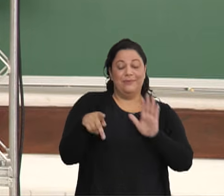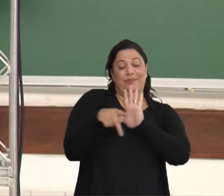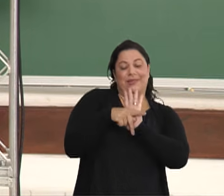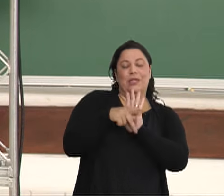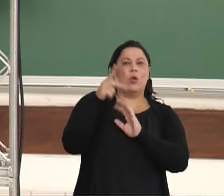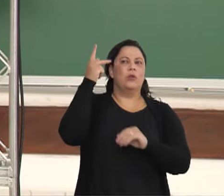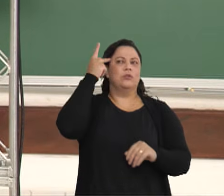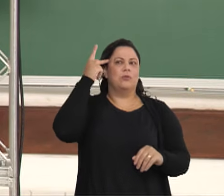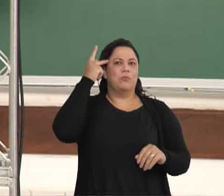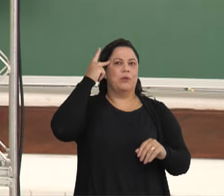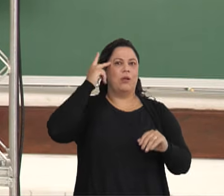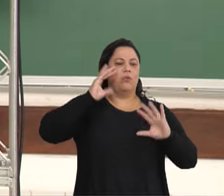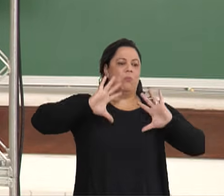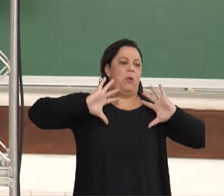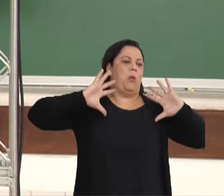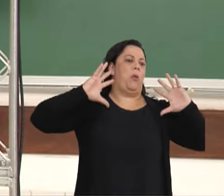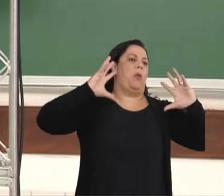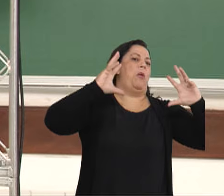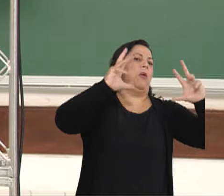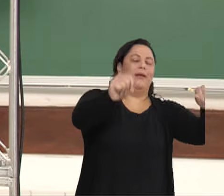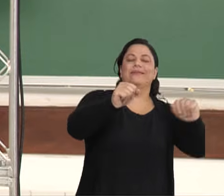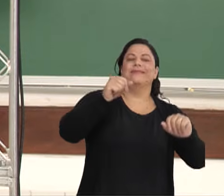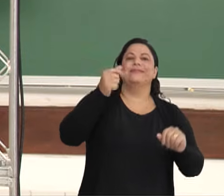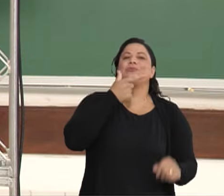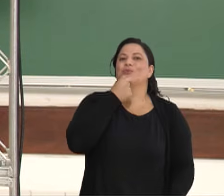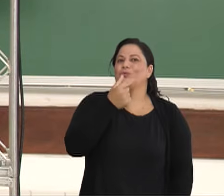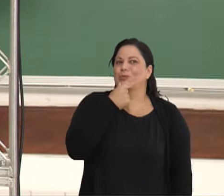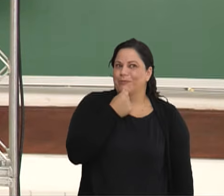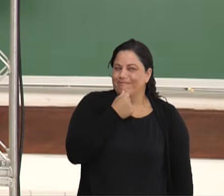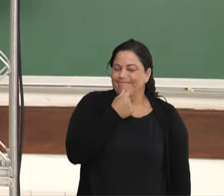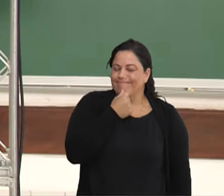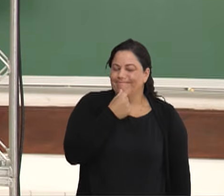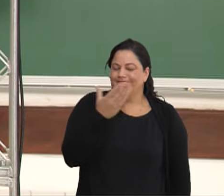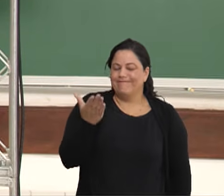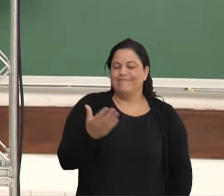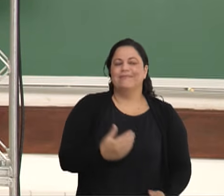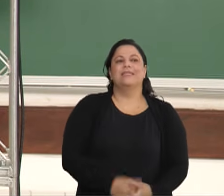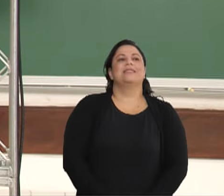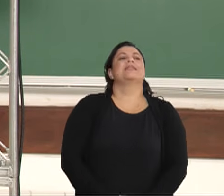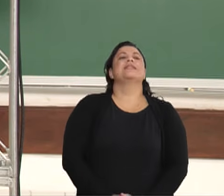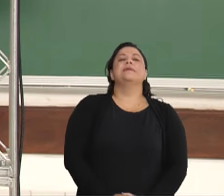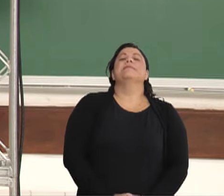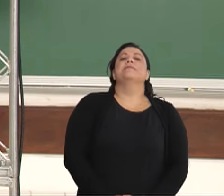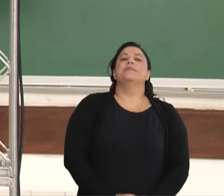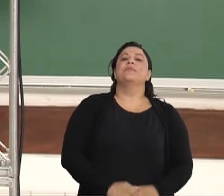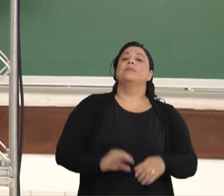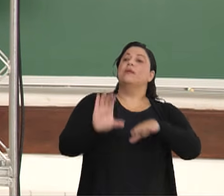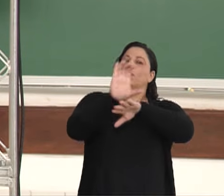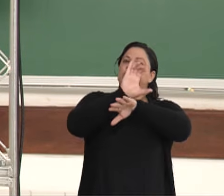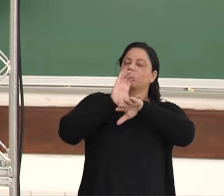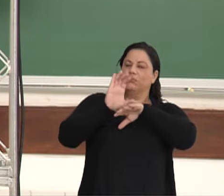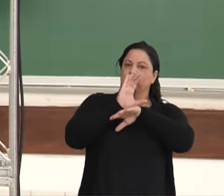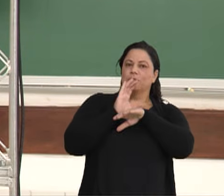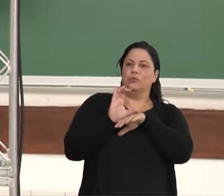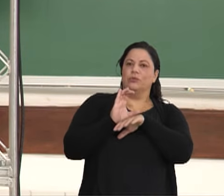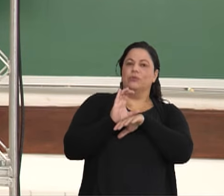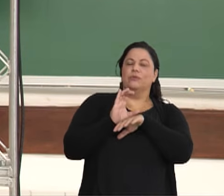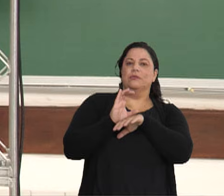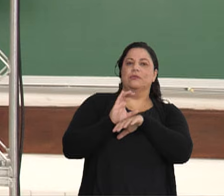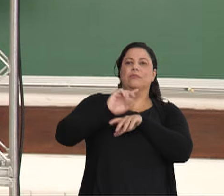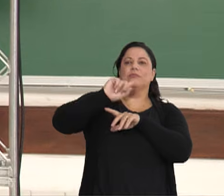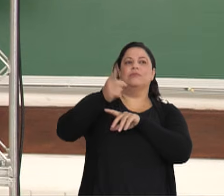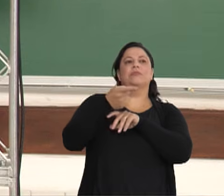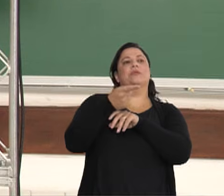no meio de todos esses homens. Certo? Então, vamos falar sobre essa Constituição aí de 1934. O que ela